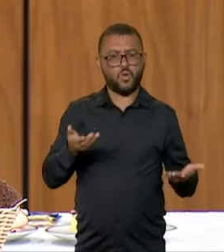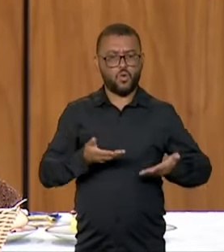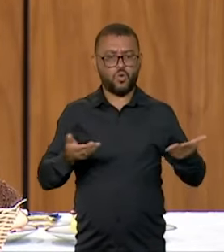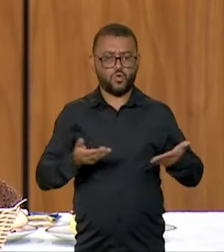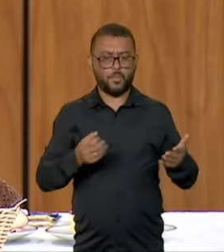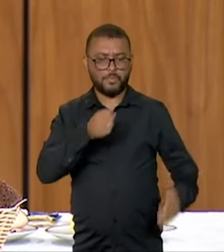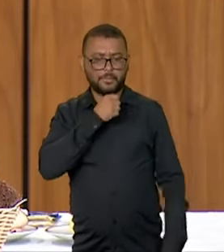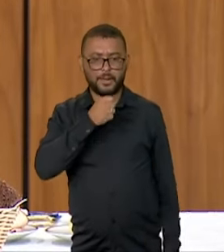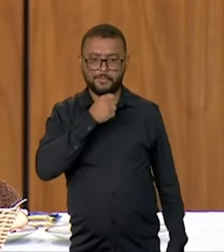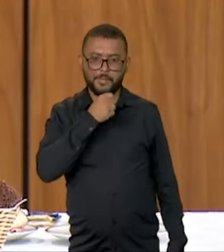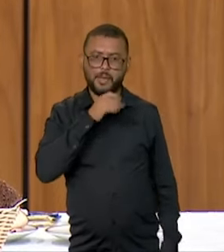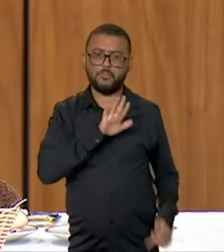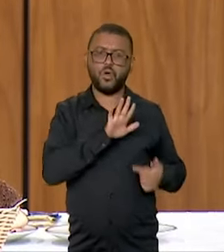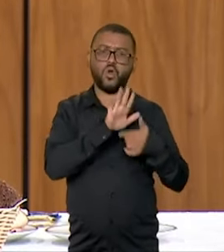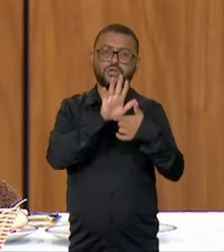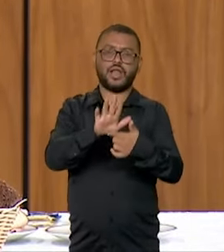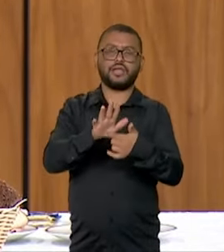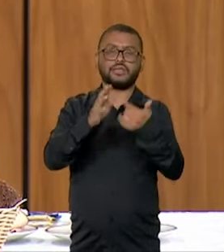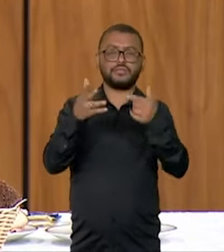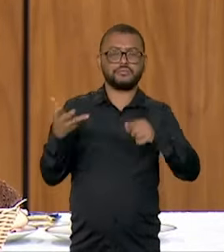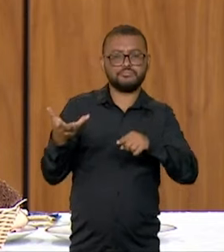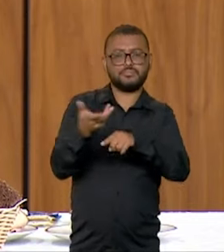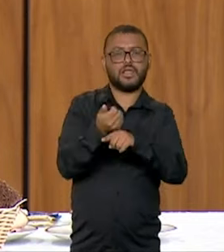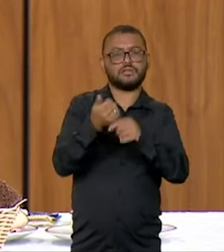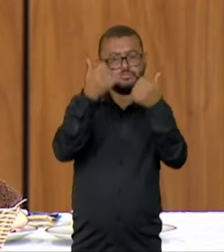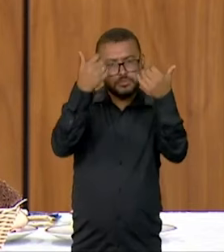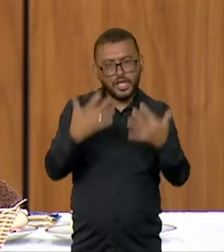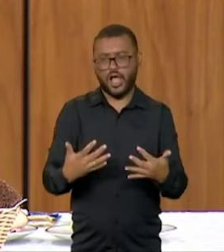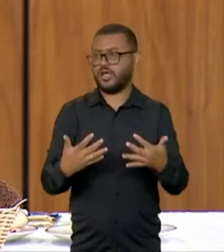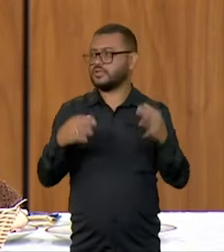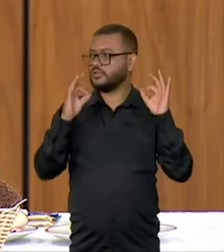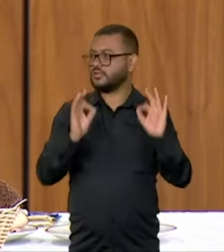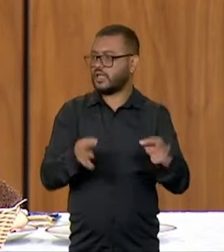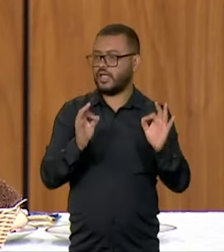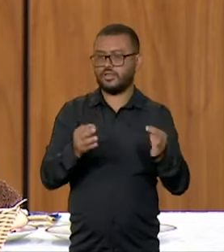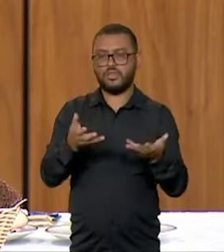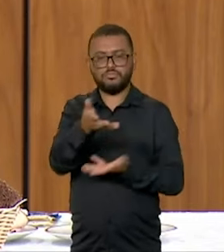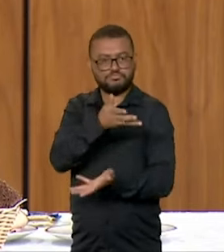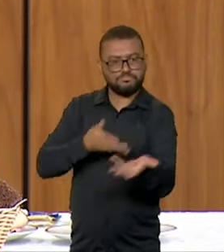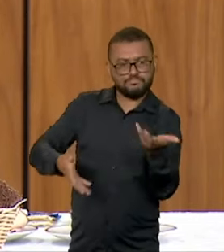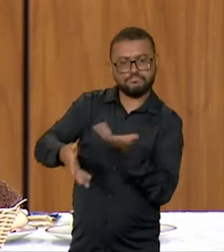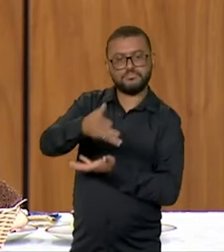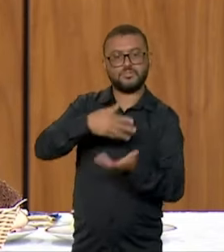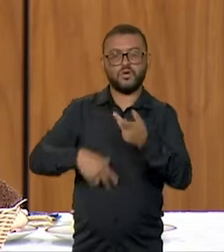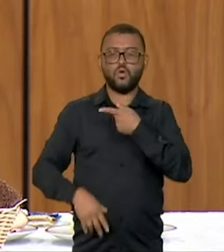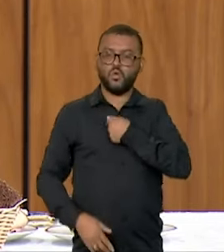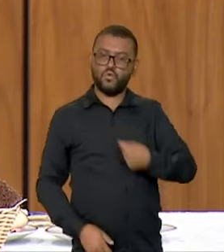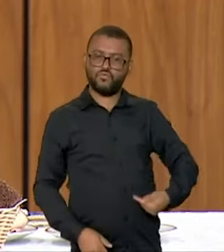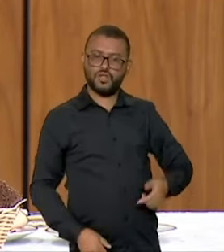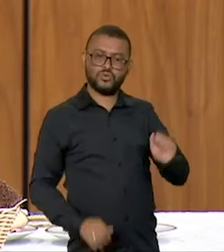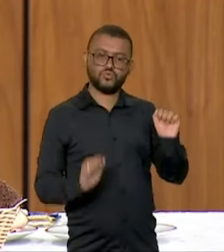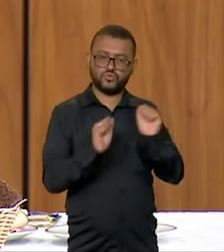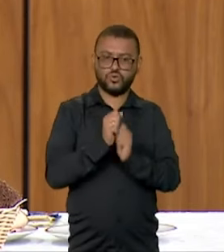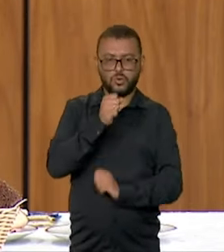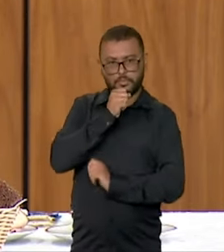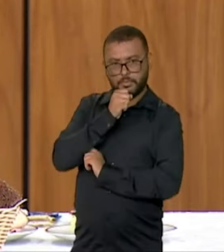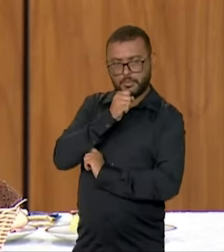nosso encontro também para qualificar essa relação do governo com a